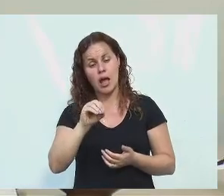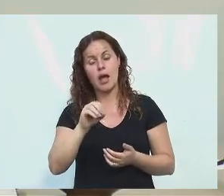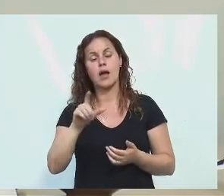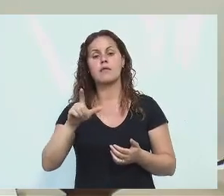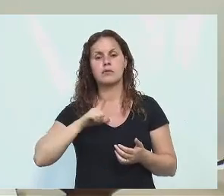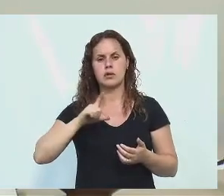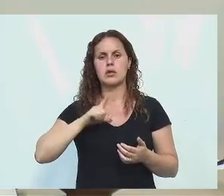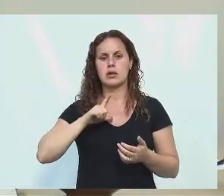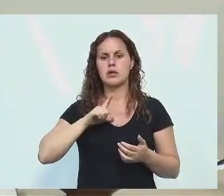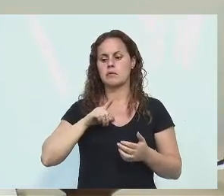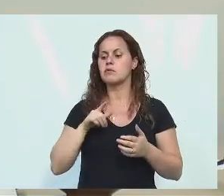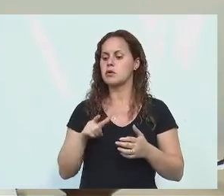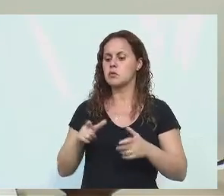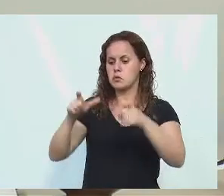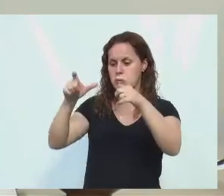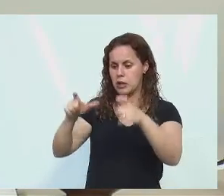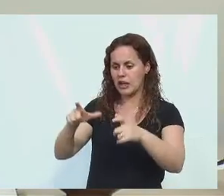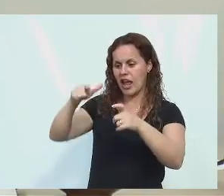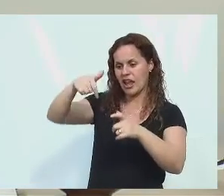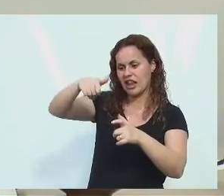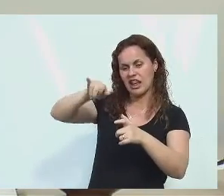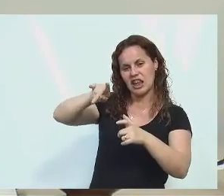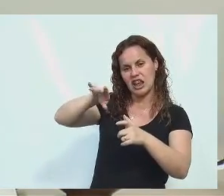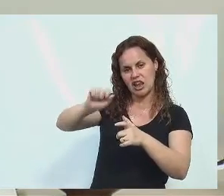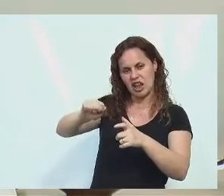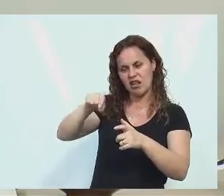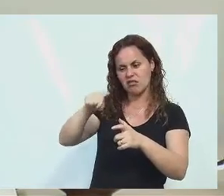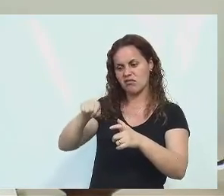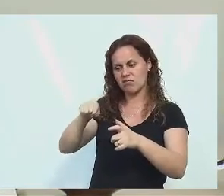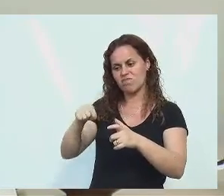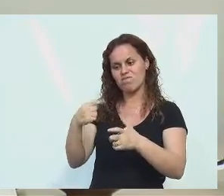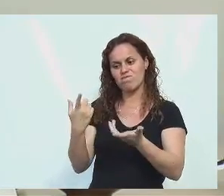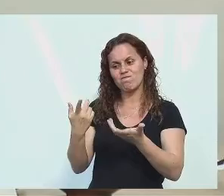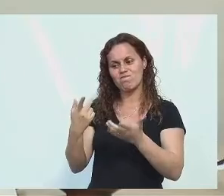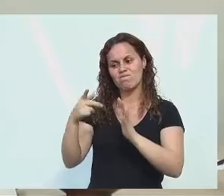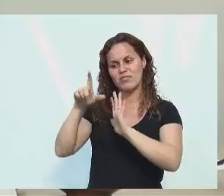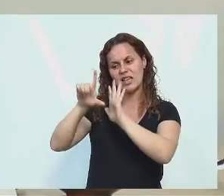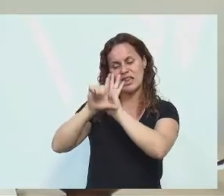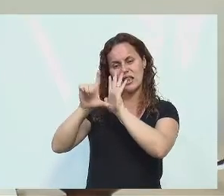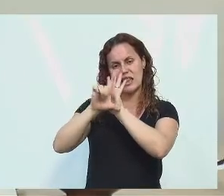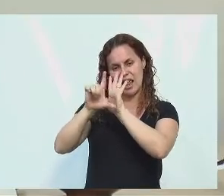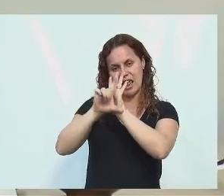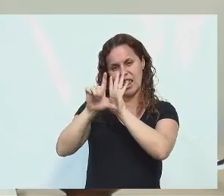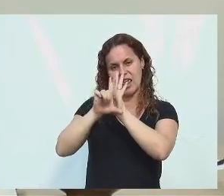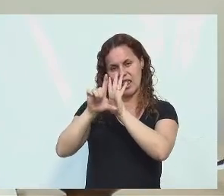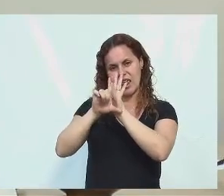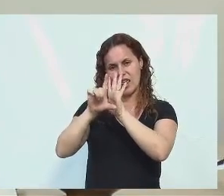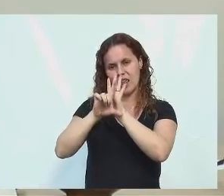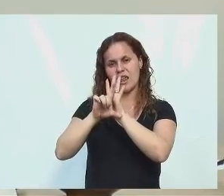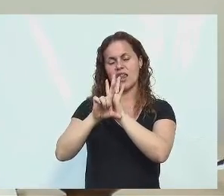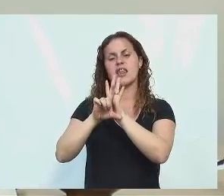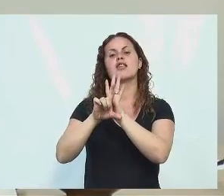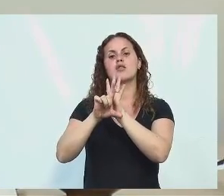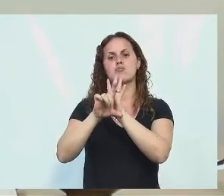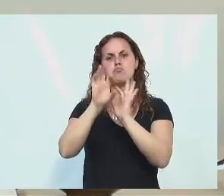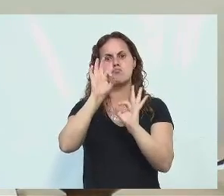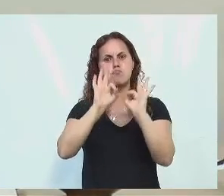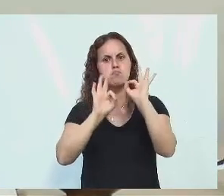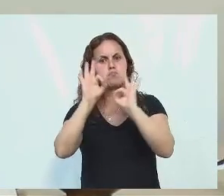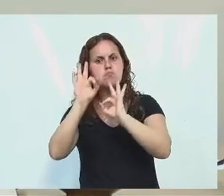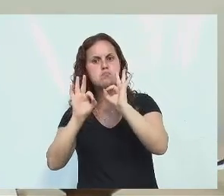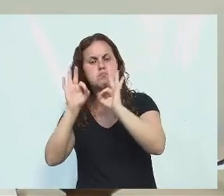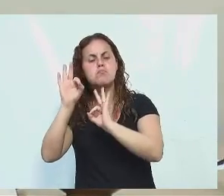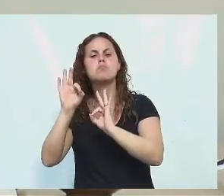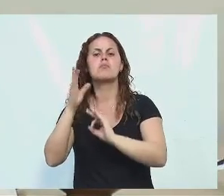Guimarães e lá verificou-se esse lapso na nossa legislação. Muito bem feita, inclusive, pelos colegas